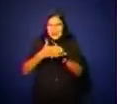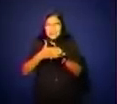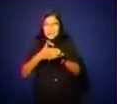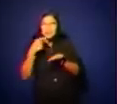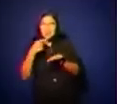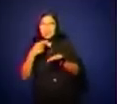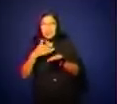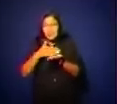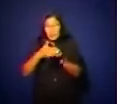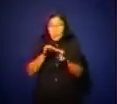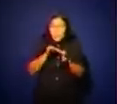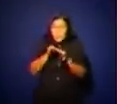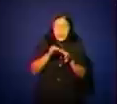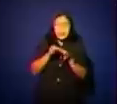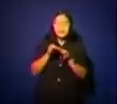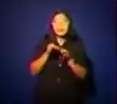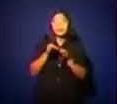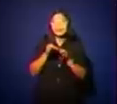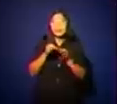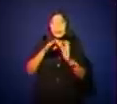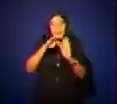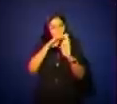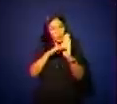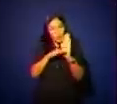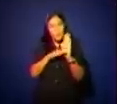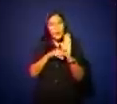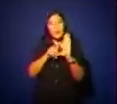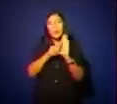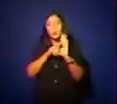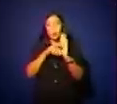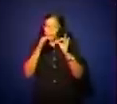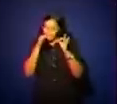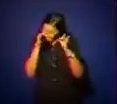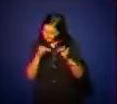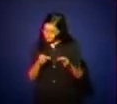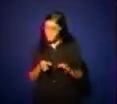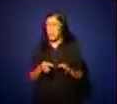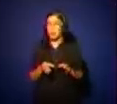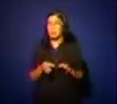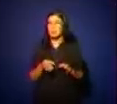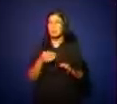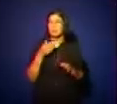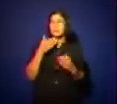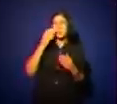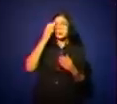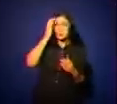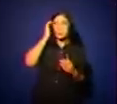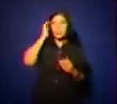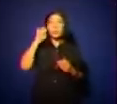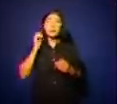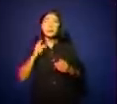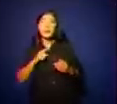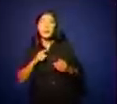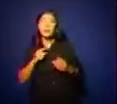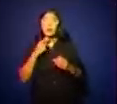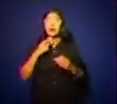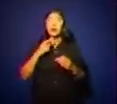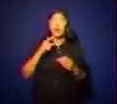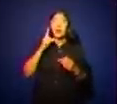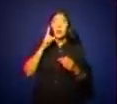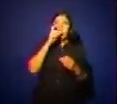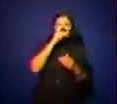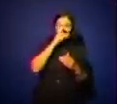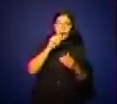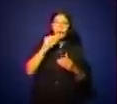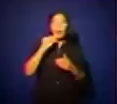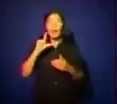um plano fiscal com disciplina é tem um arcabouço que que tá sendo trabalhado tem